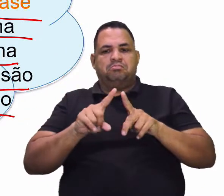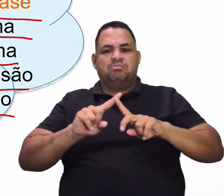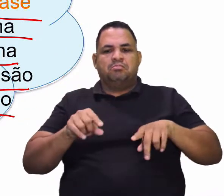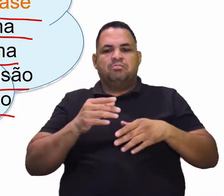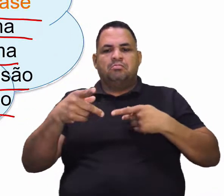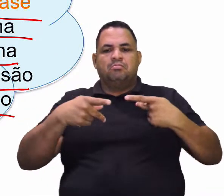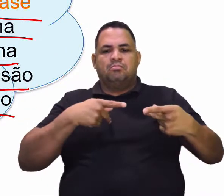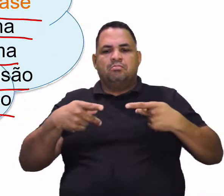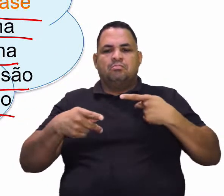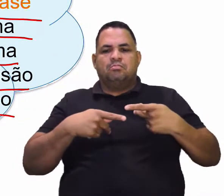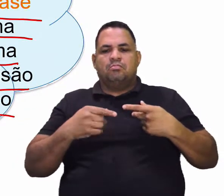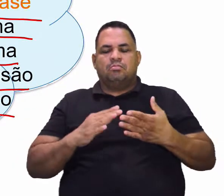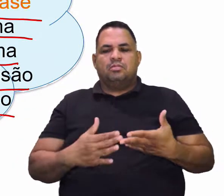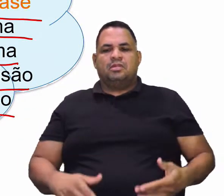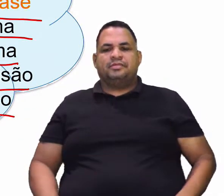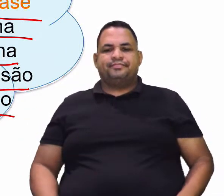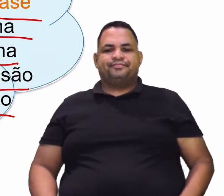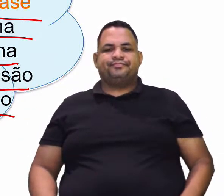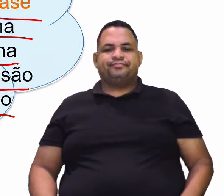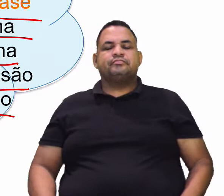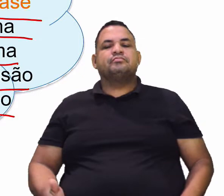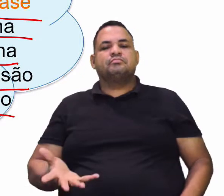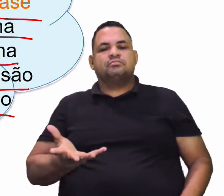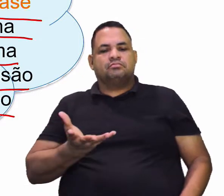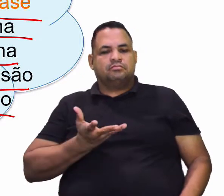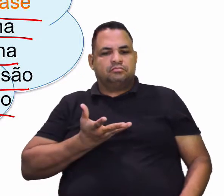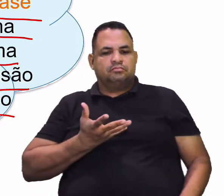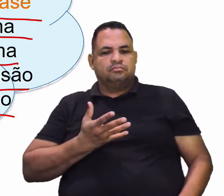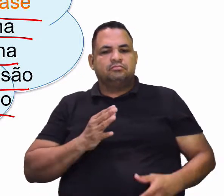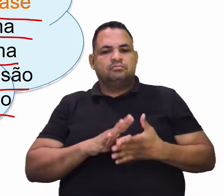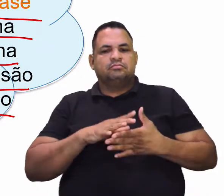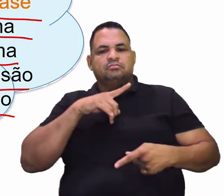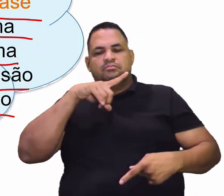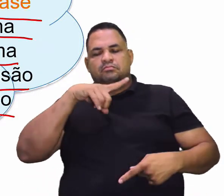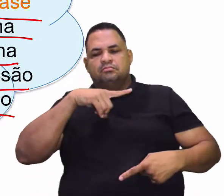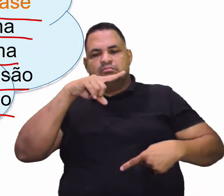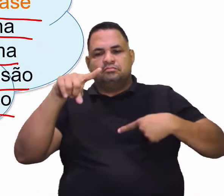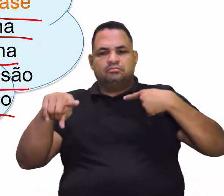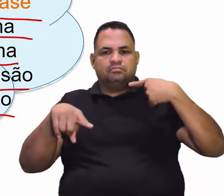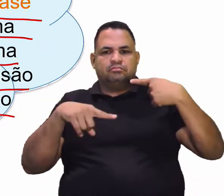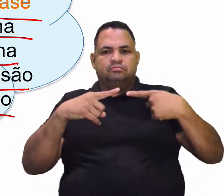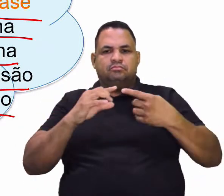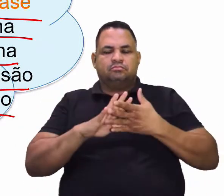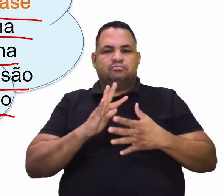é um planejamento, né? Então, é uma coisa que eu quero, eu realmente pretendo,